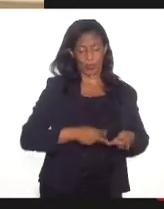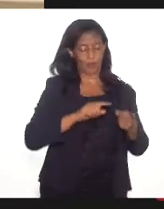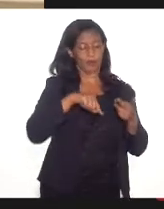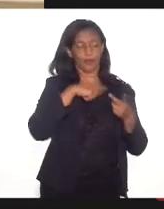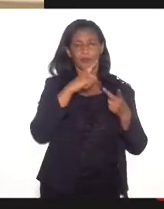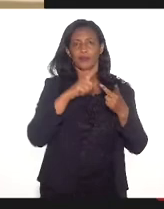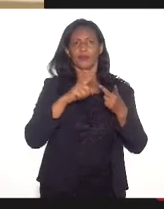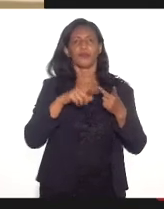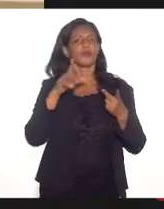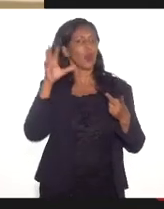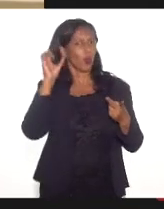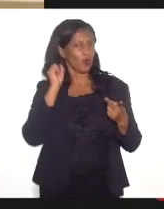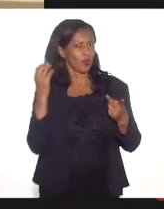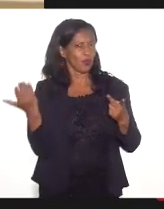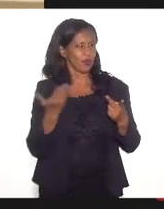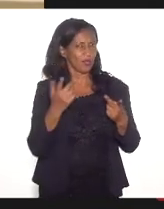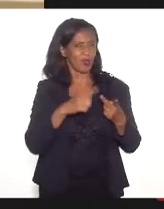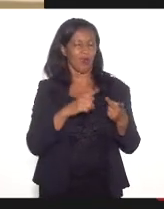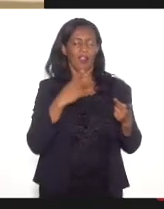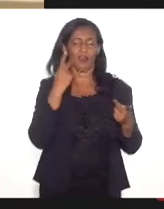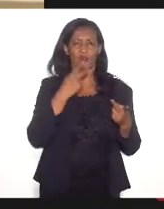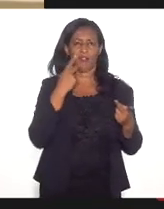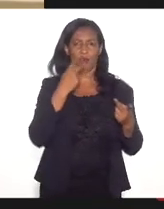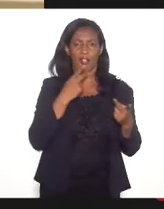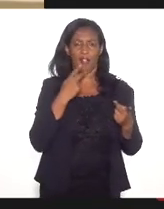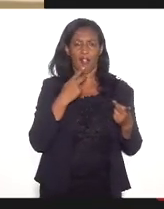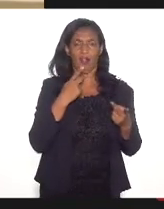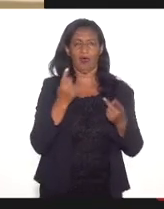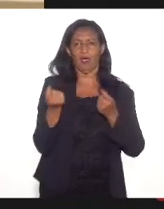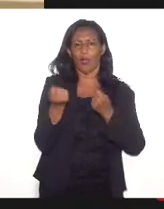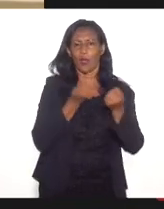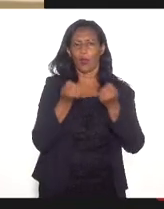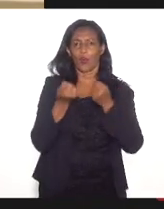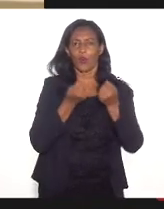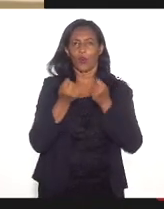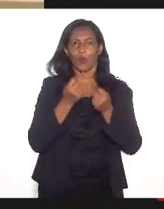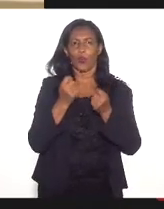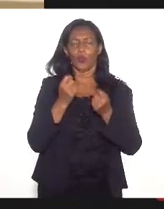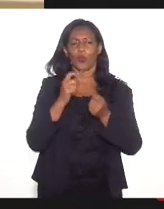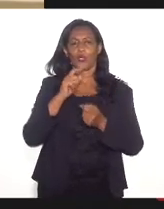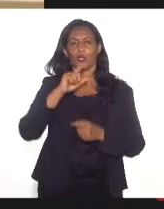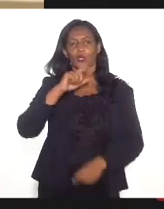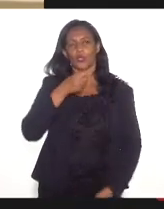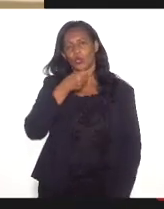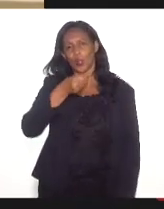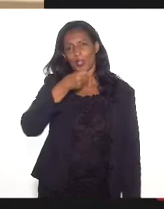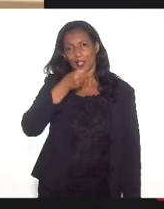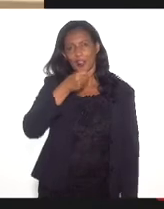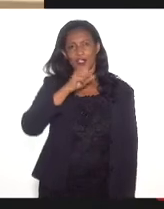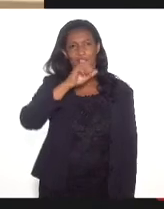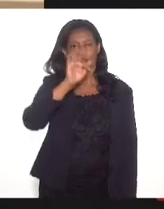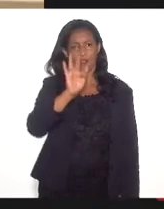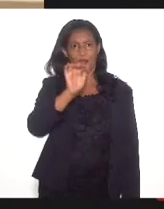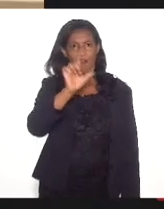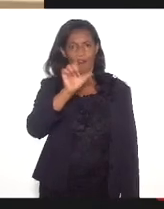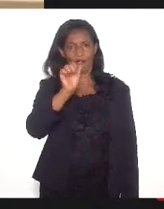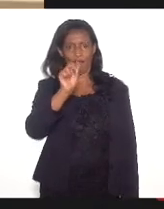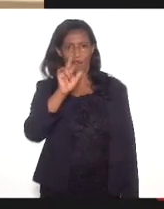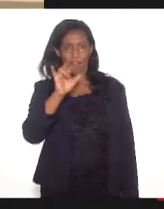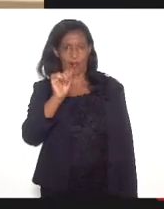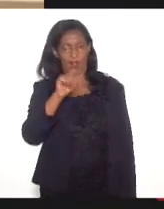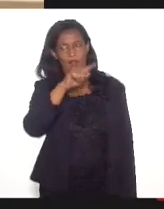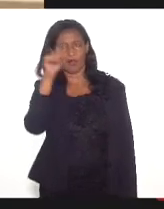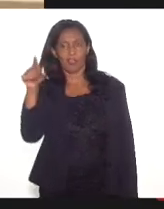Acabamos de ouvir a fala da economista, jornalista Flávia Oliveira e também do deputado